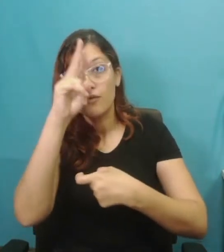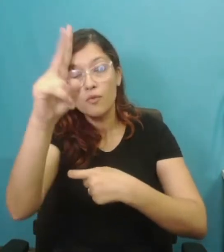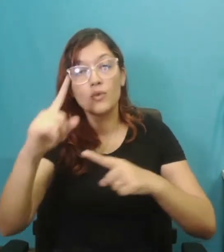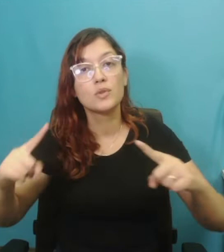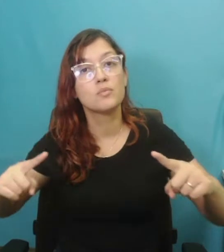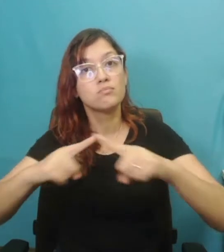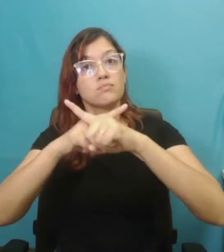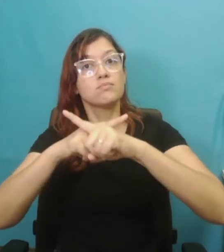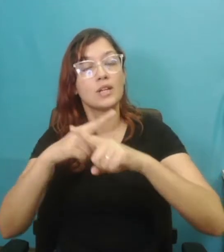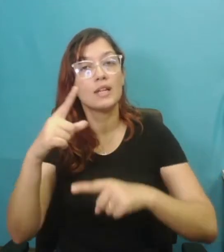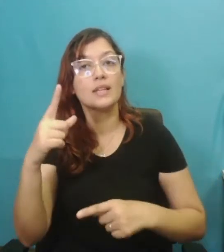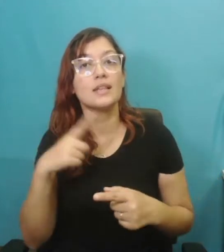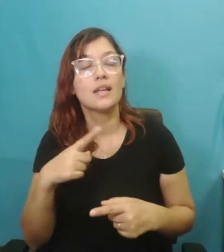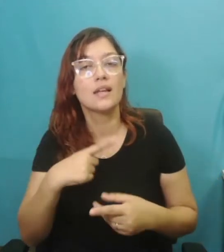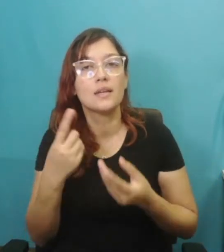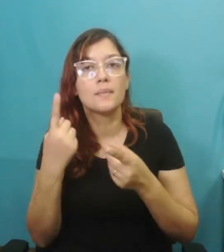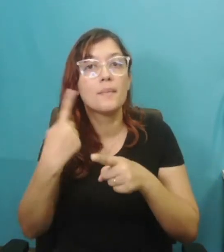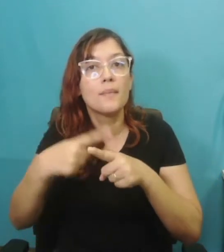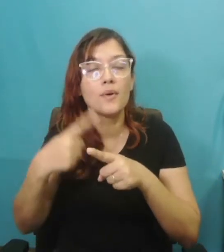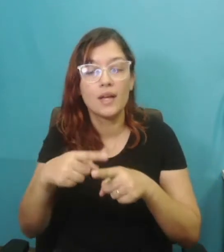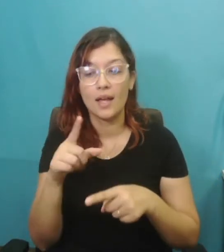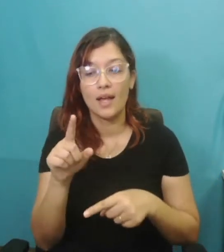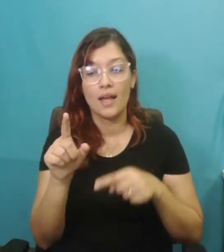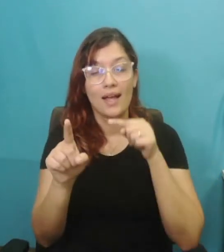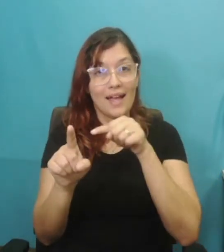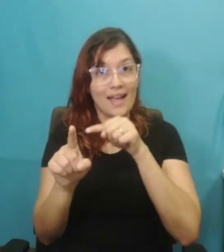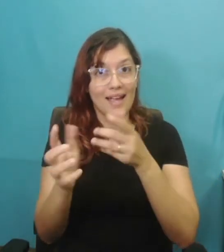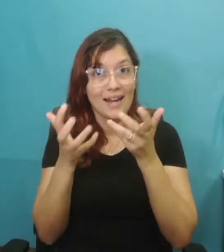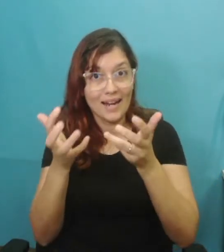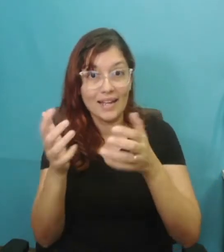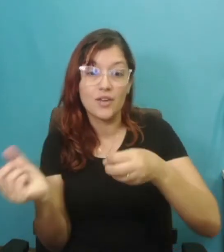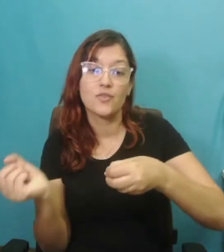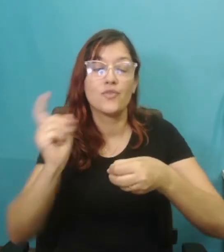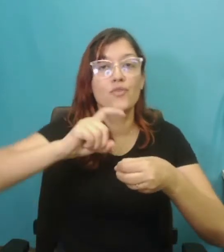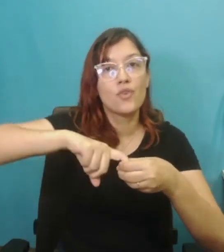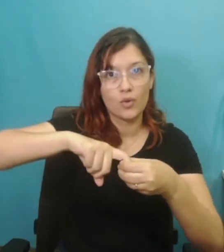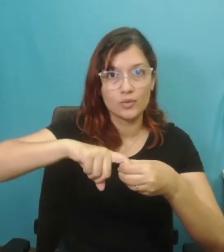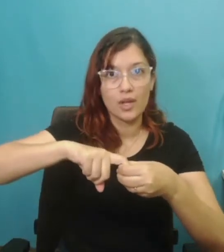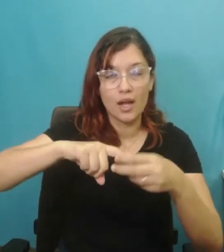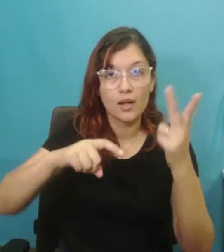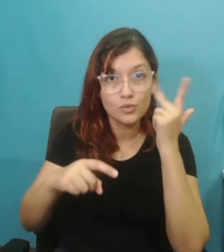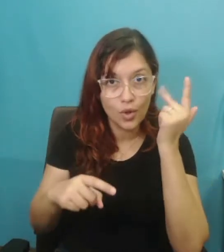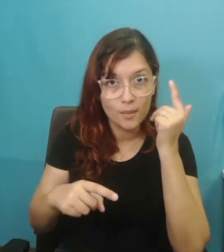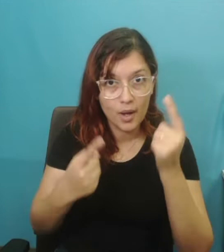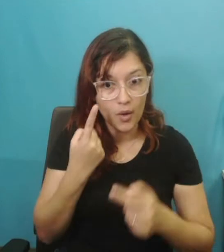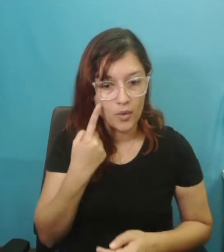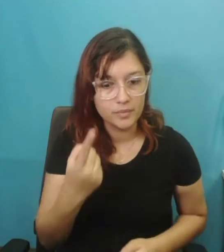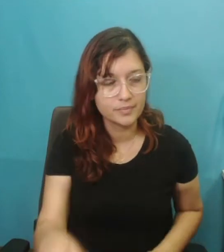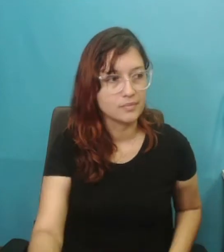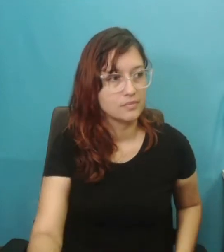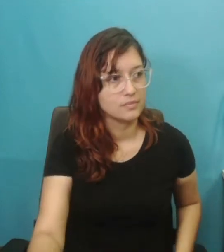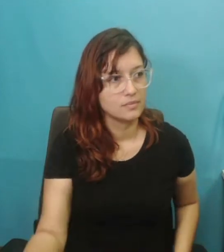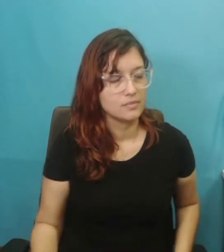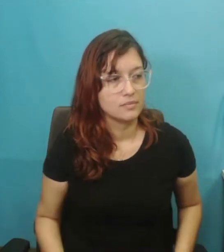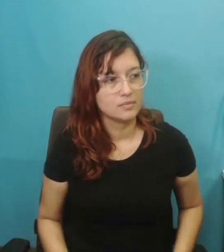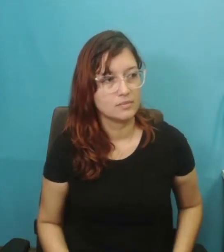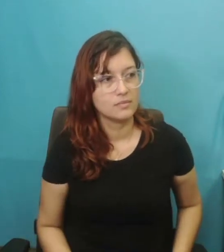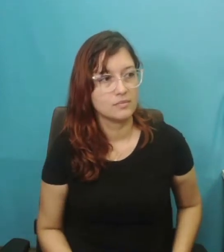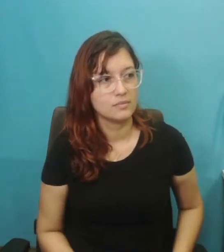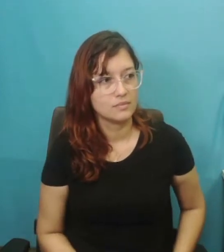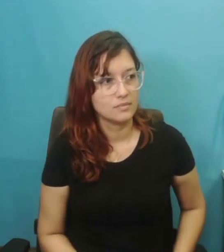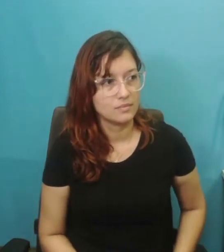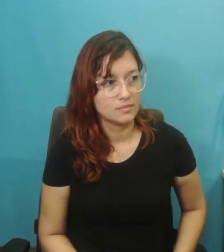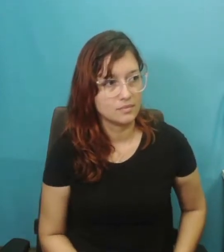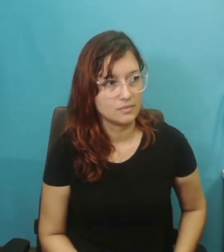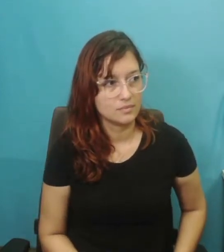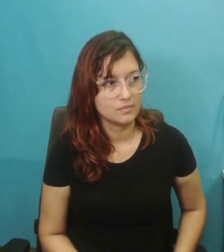Mas a mola também vai ter uma força elástica, porque ela quer voltar ao seu ponto de equilíbrio.